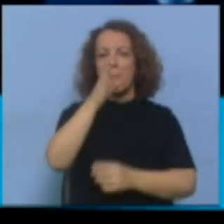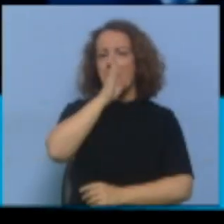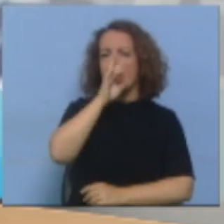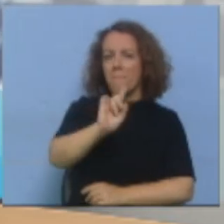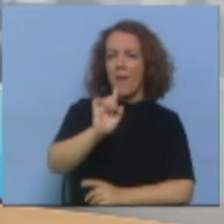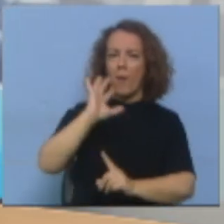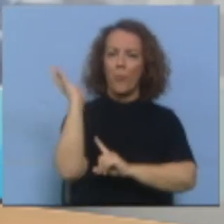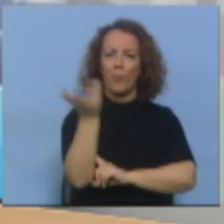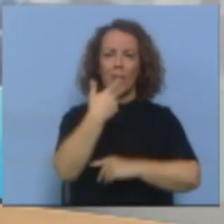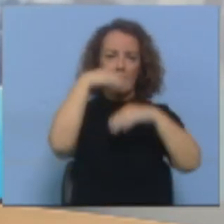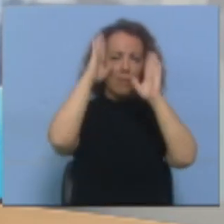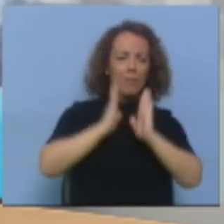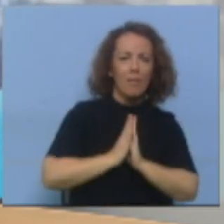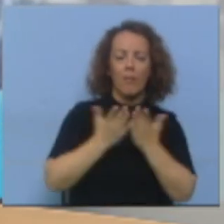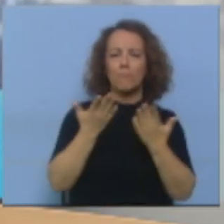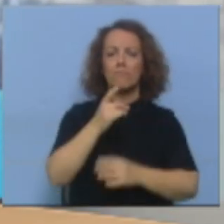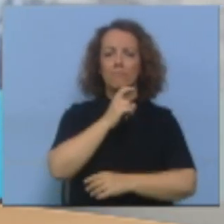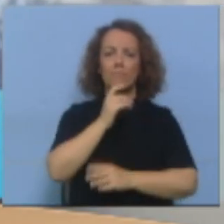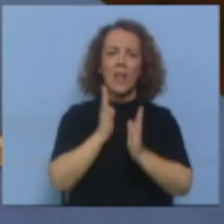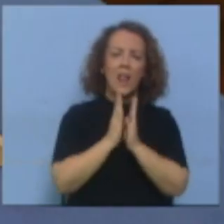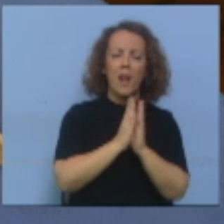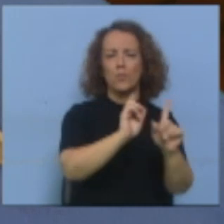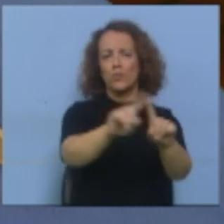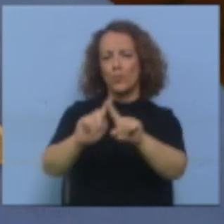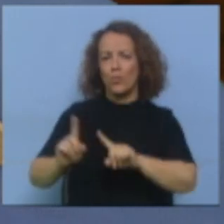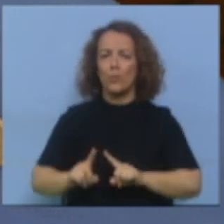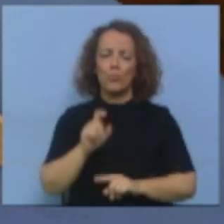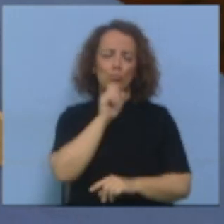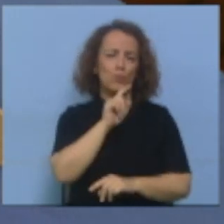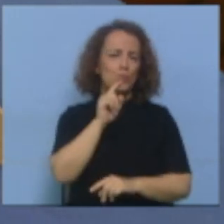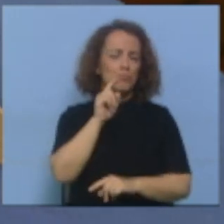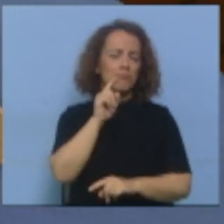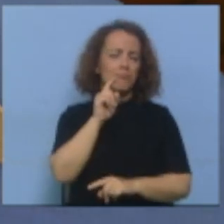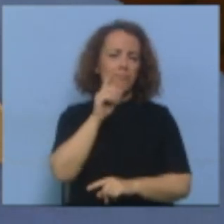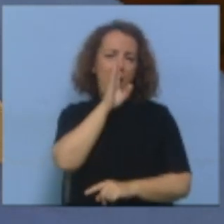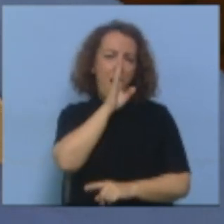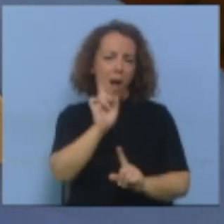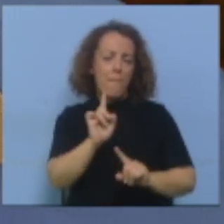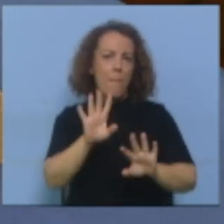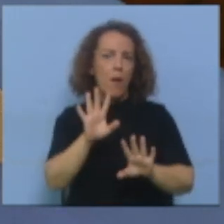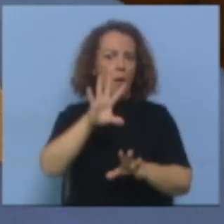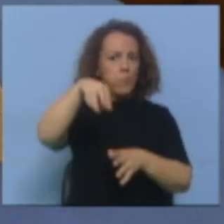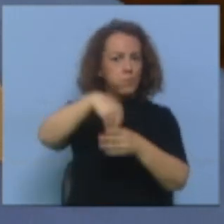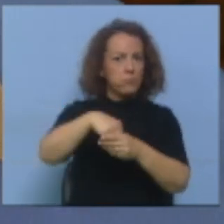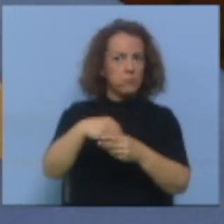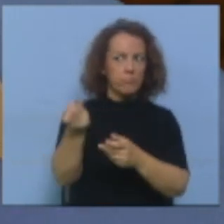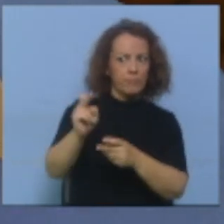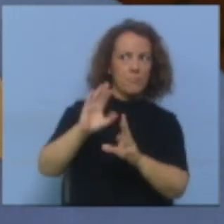dos seminários ou das paróquias, etc. Mas há um mundo novo também a acontecer nesses ambientes por causa da